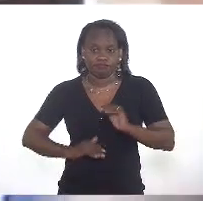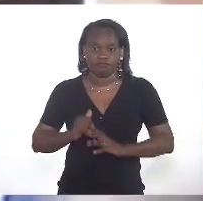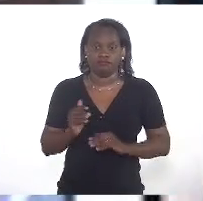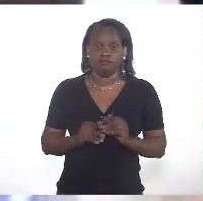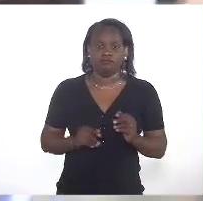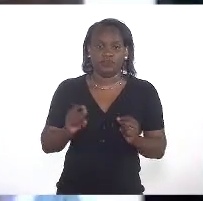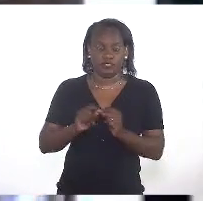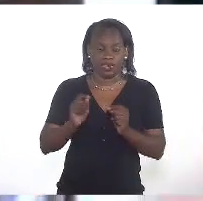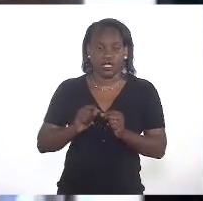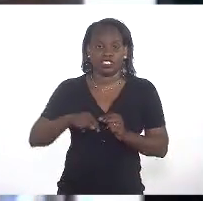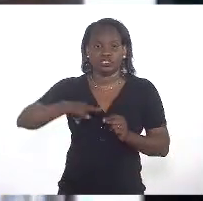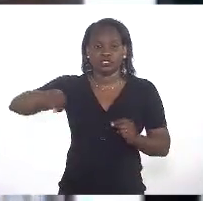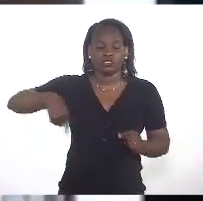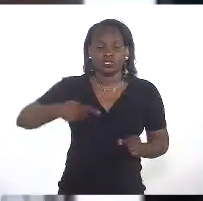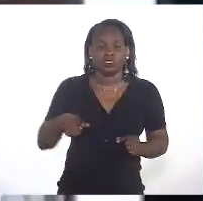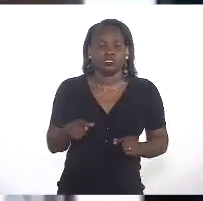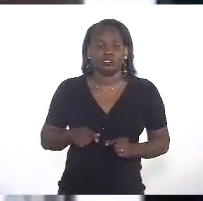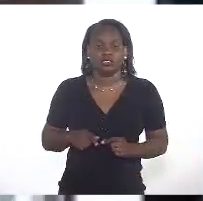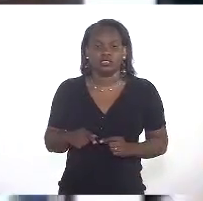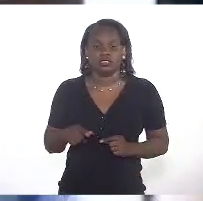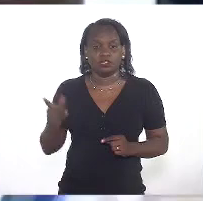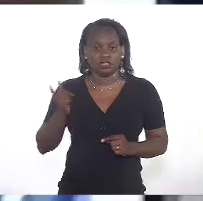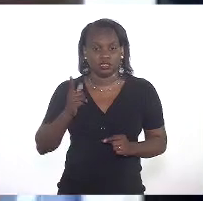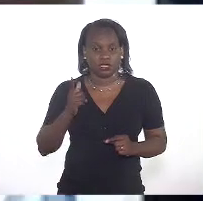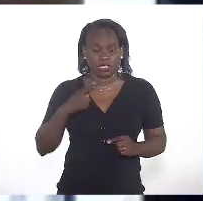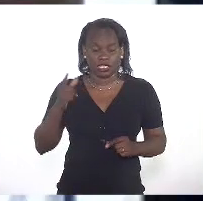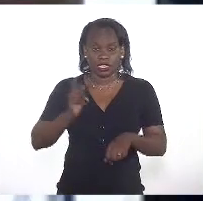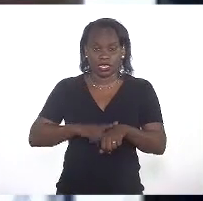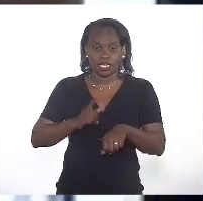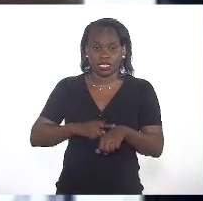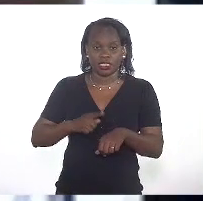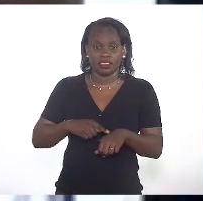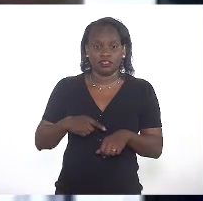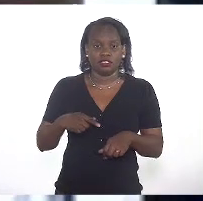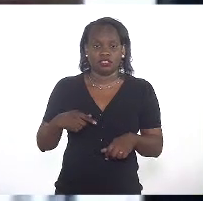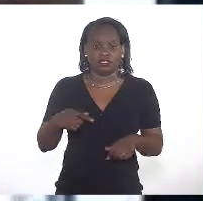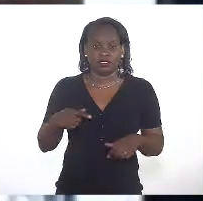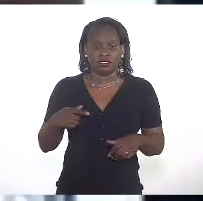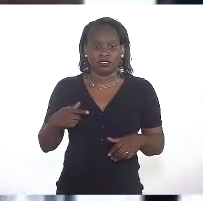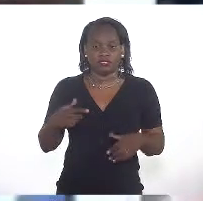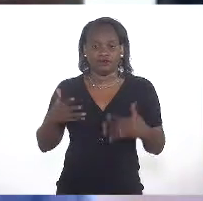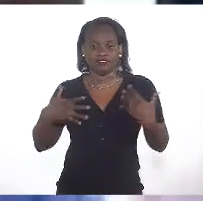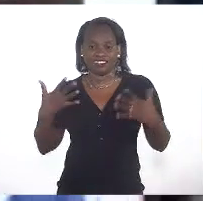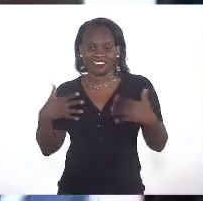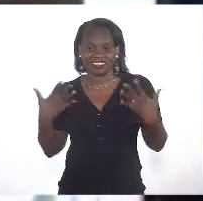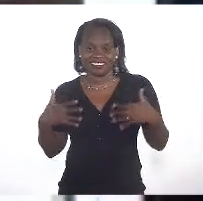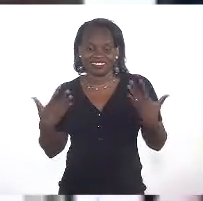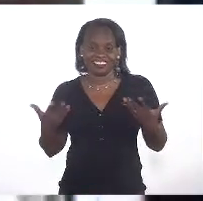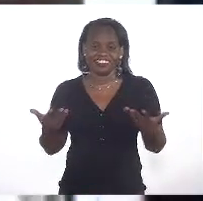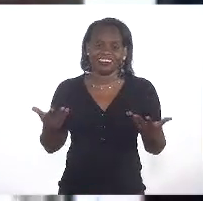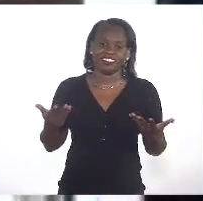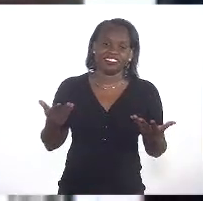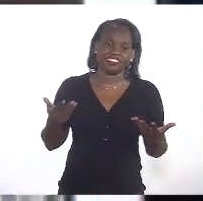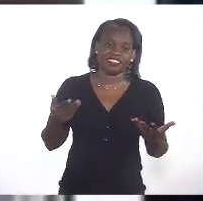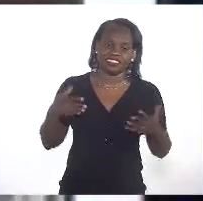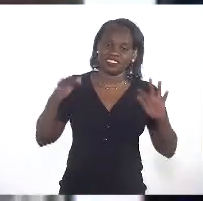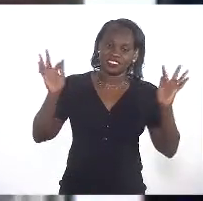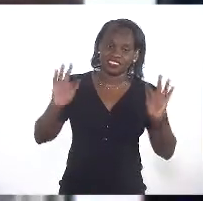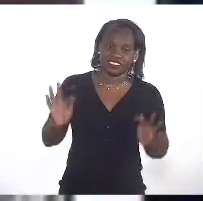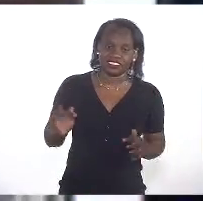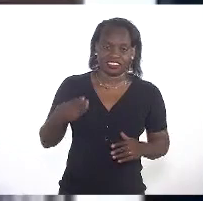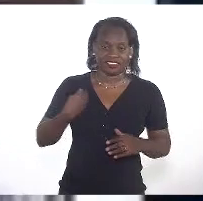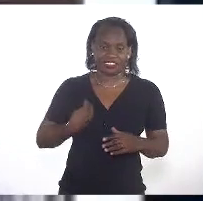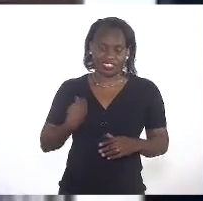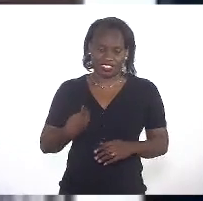faz com que a gente tenha momentos agradáveis de alegria e de felicidade nas